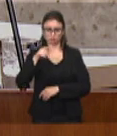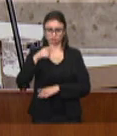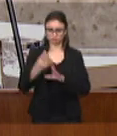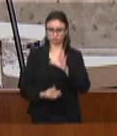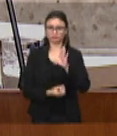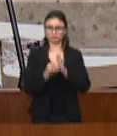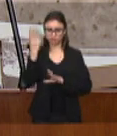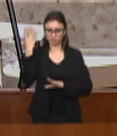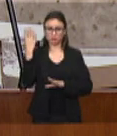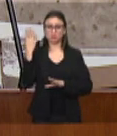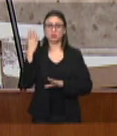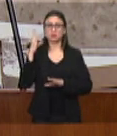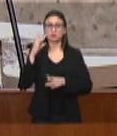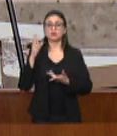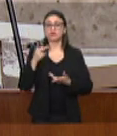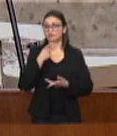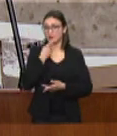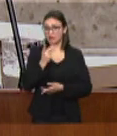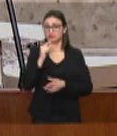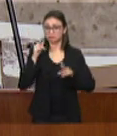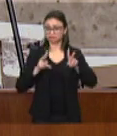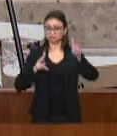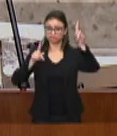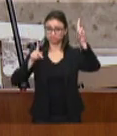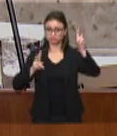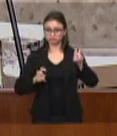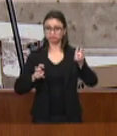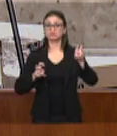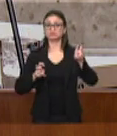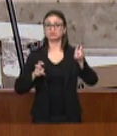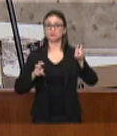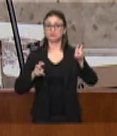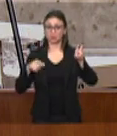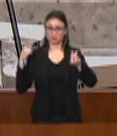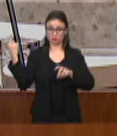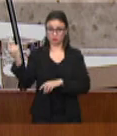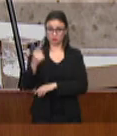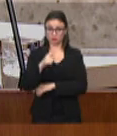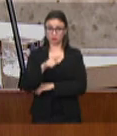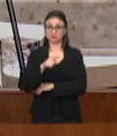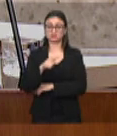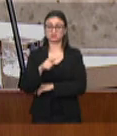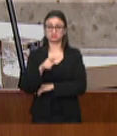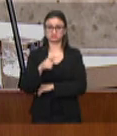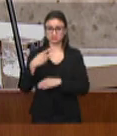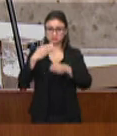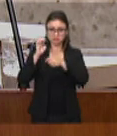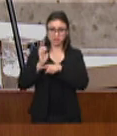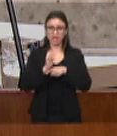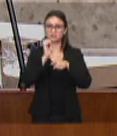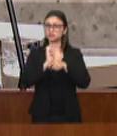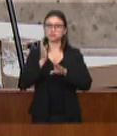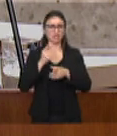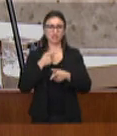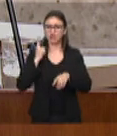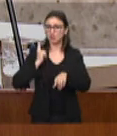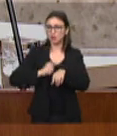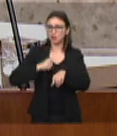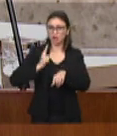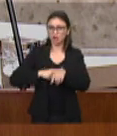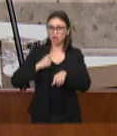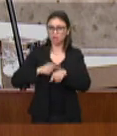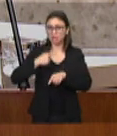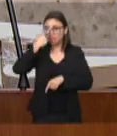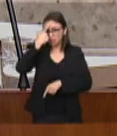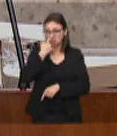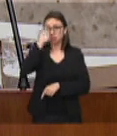Palmares, assevera, aspas, para os gaúchos já passava da hora de romper com a